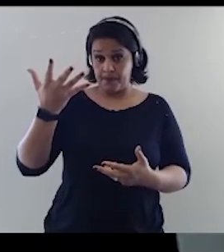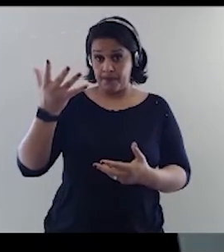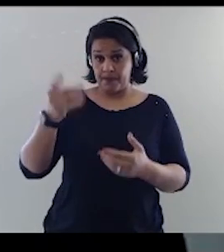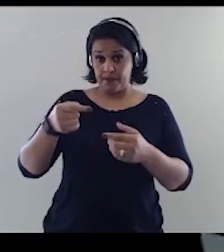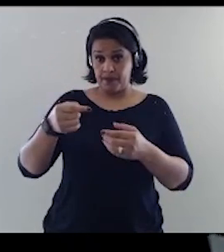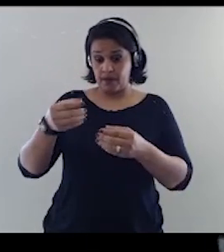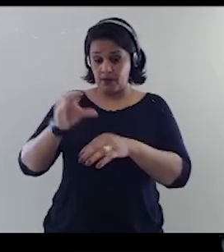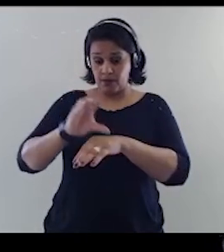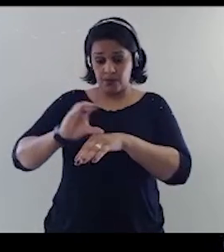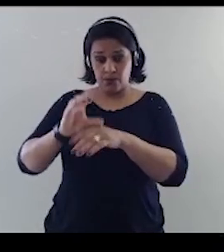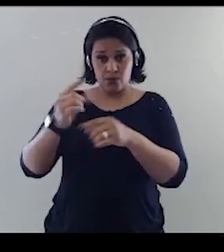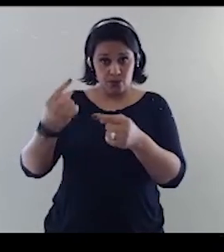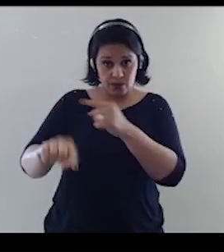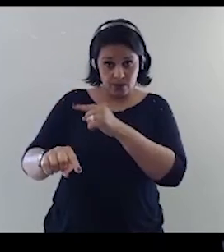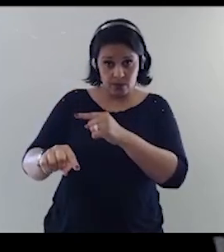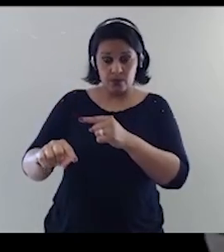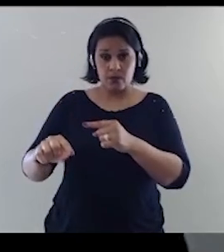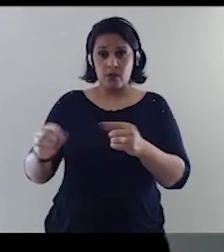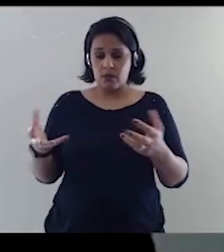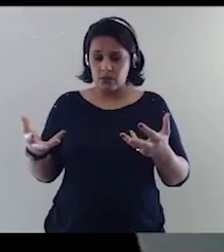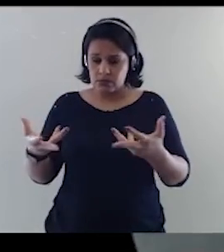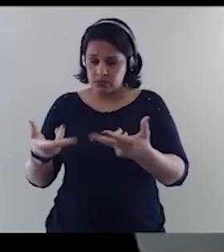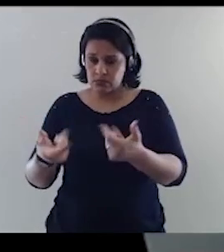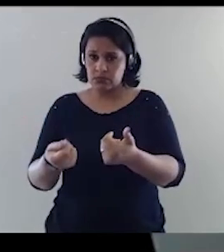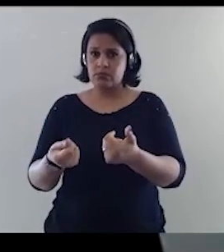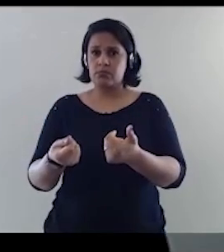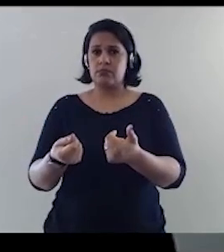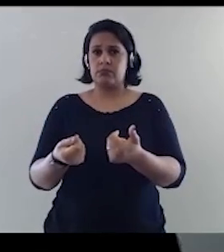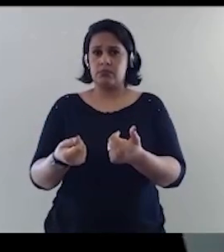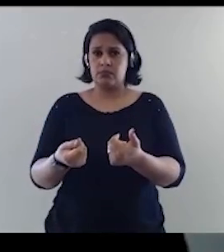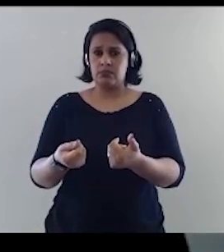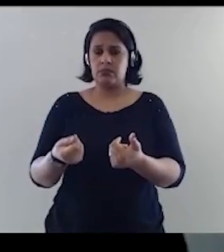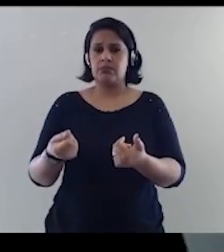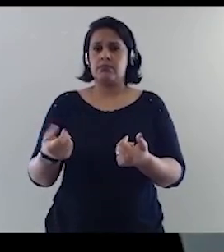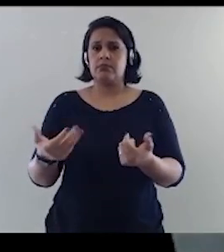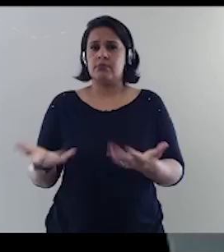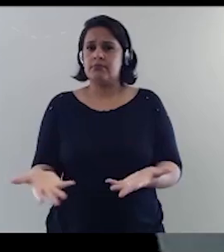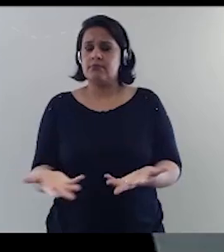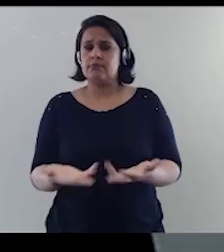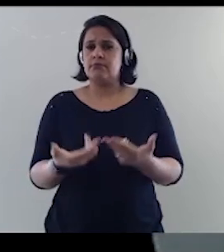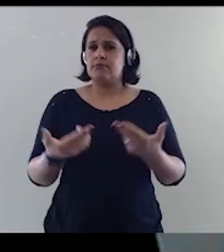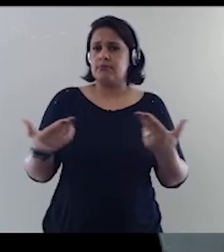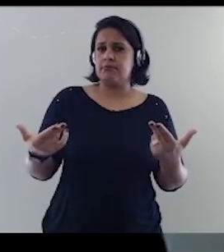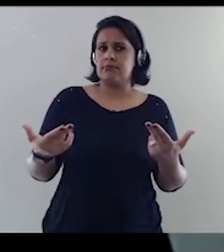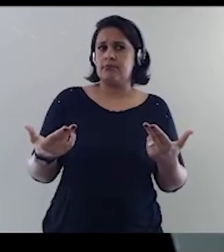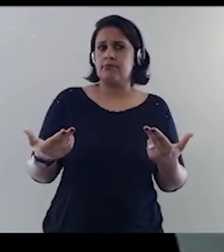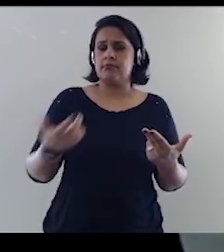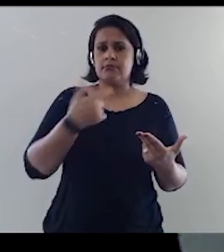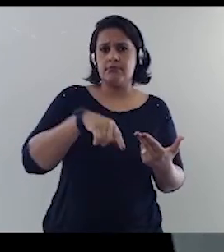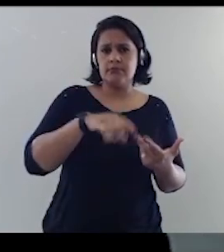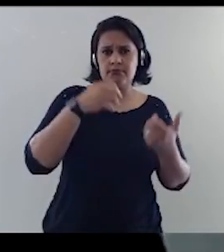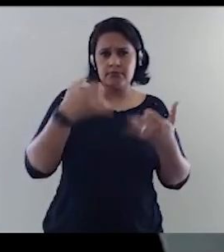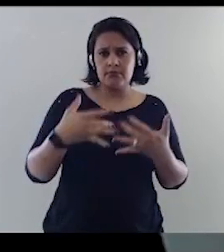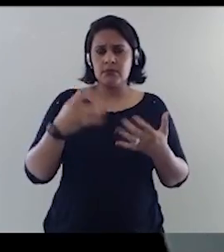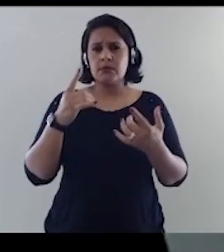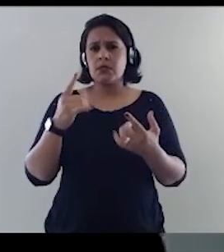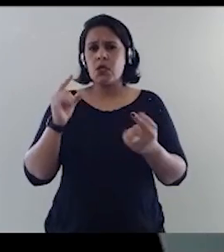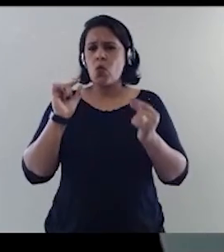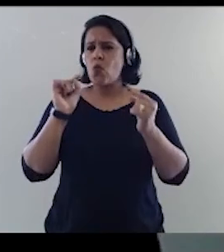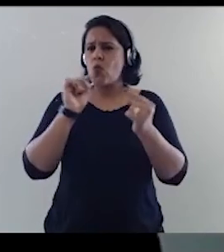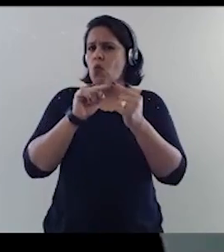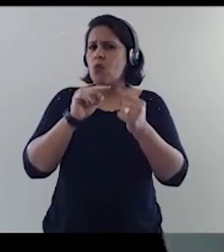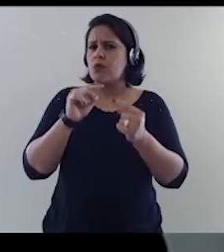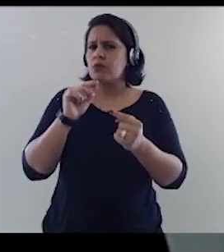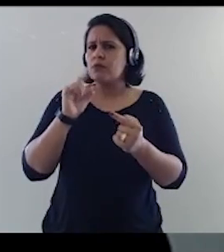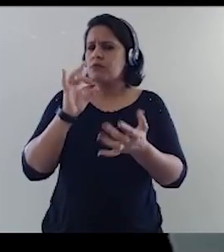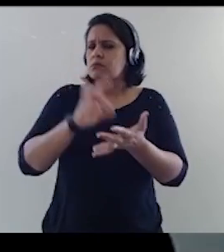com eficácia geral, as nossas ADINs, portanto, com a eficácia erga omnes, digamos, o motivo determinante da